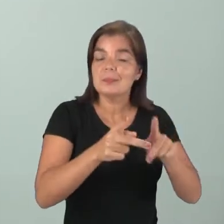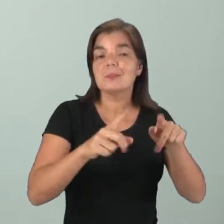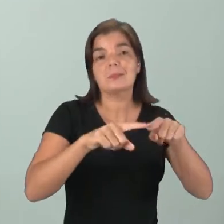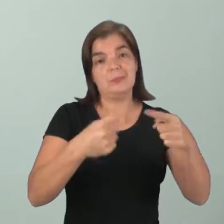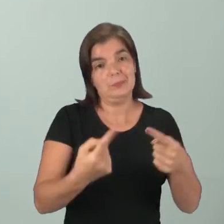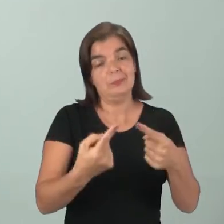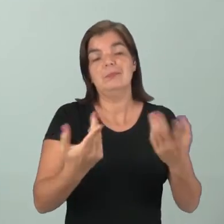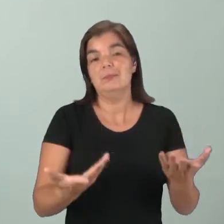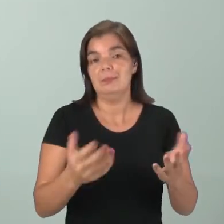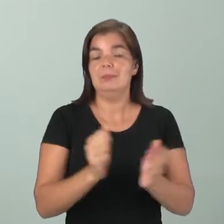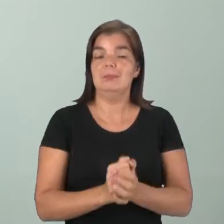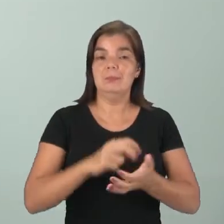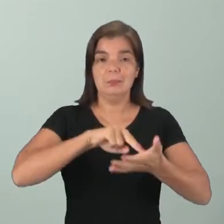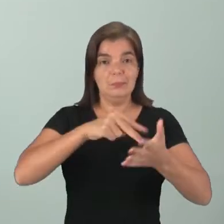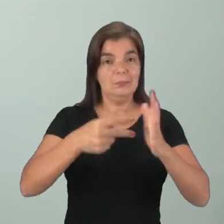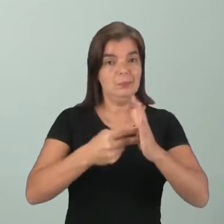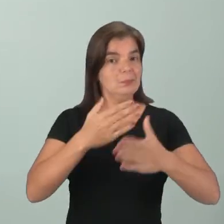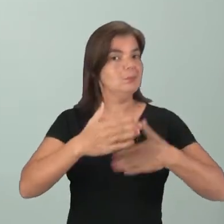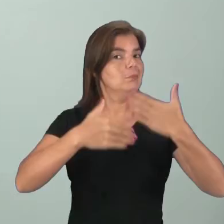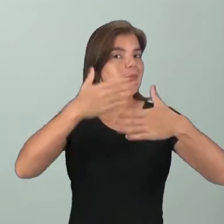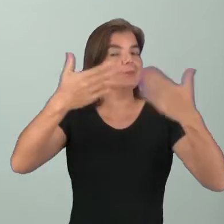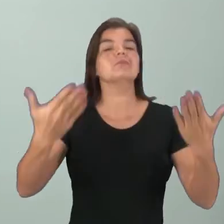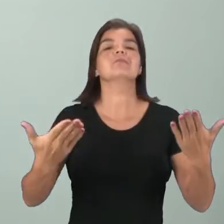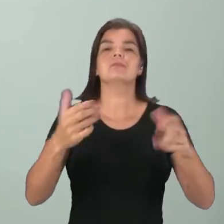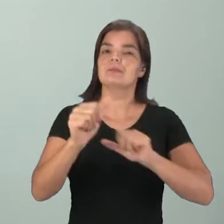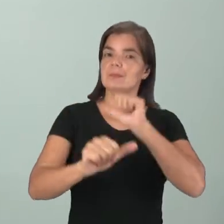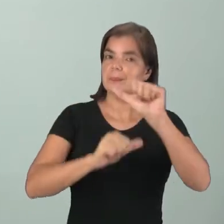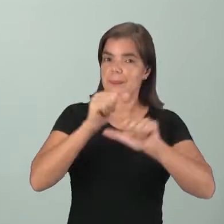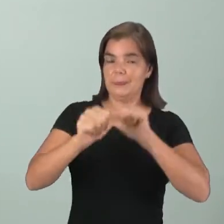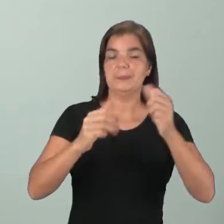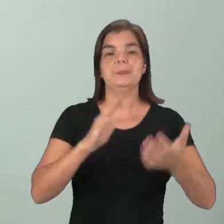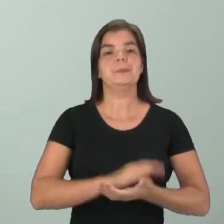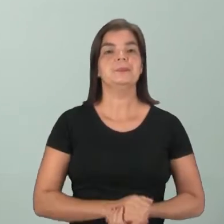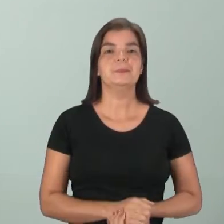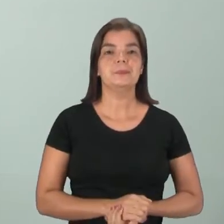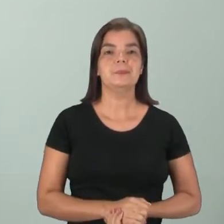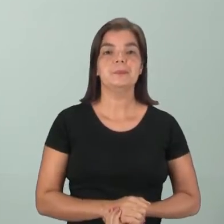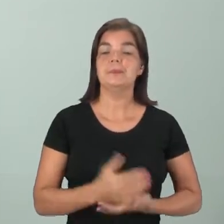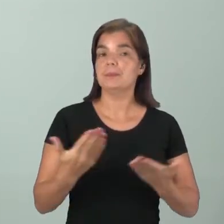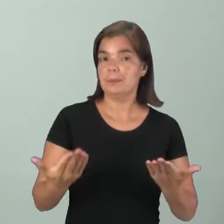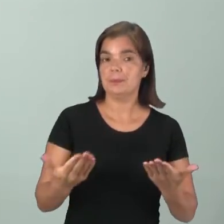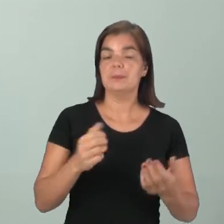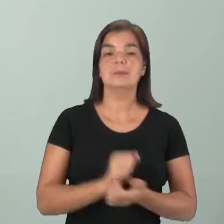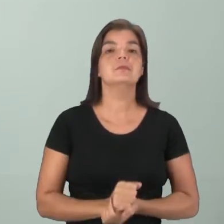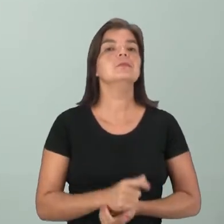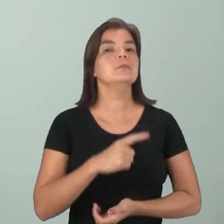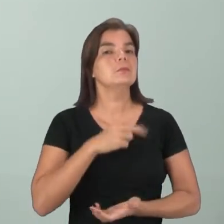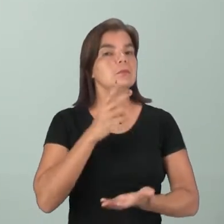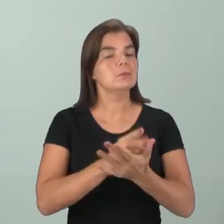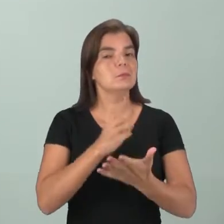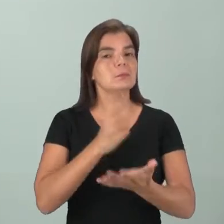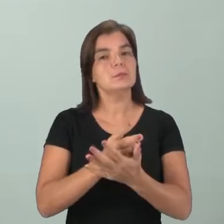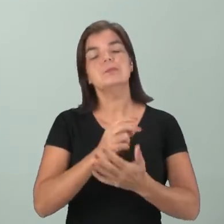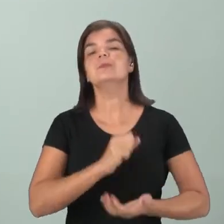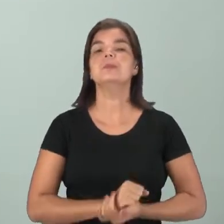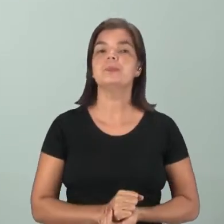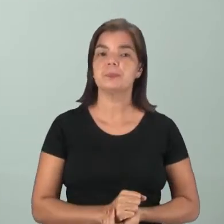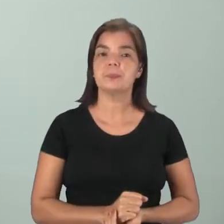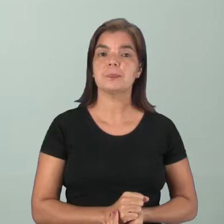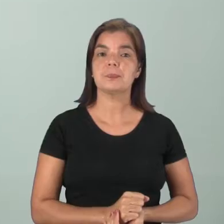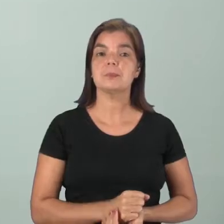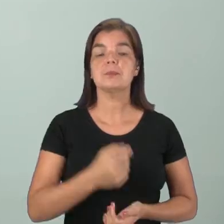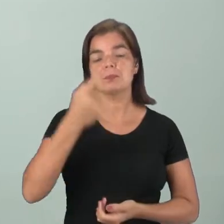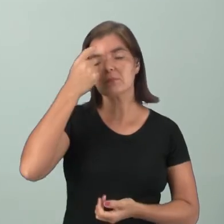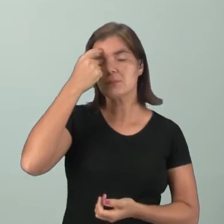determinado povo. Mas aí é que está o sentido de evolução, certo? De transformação e modificação. Então a gente tem que